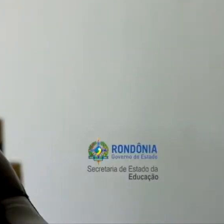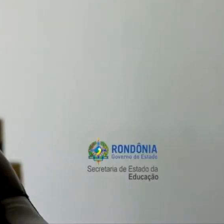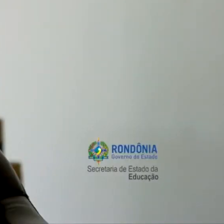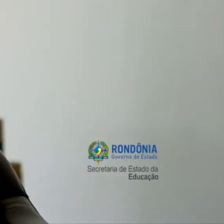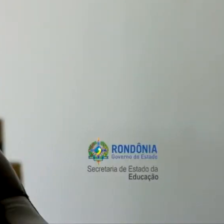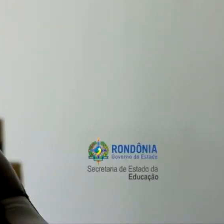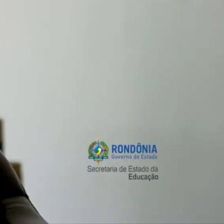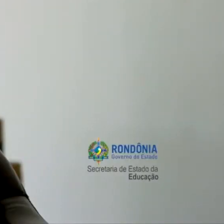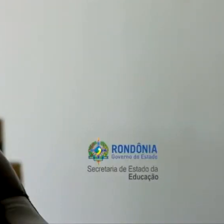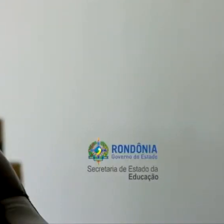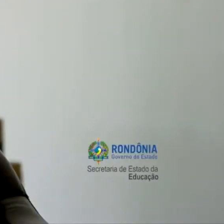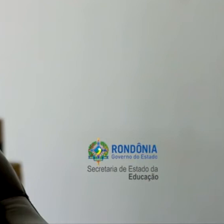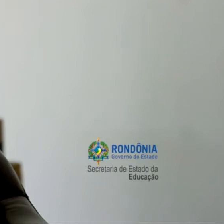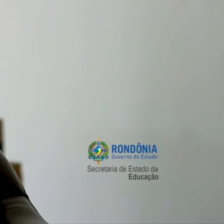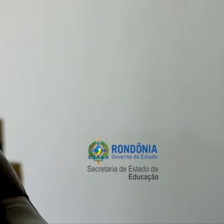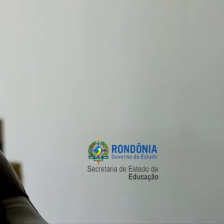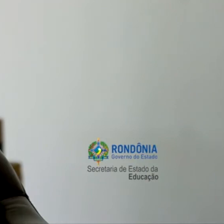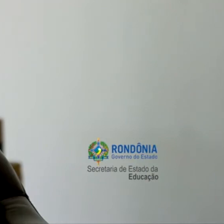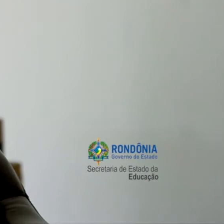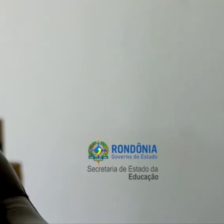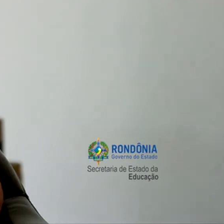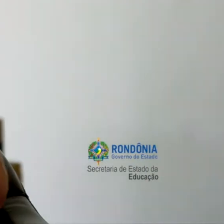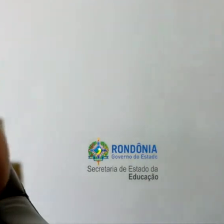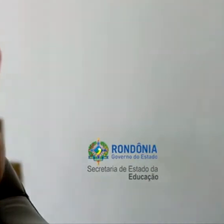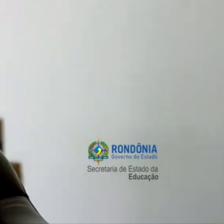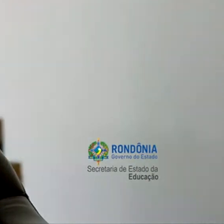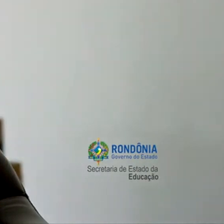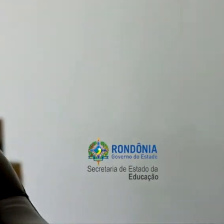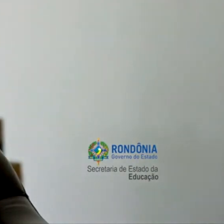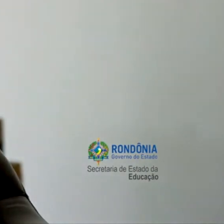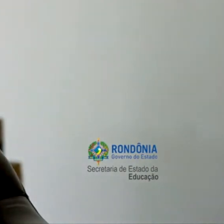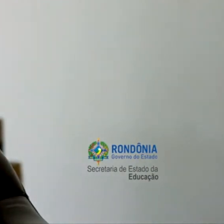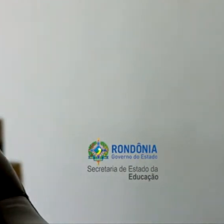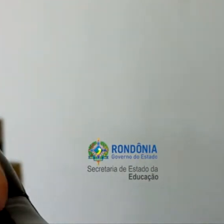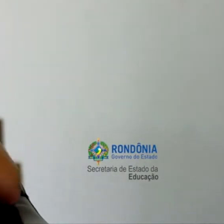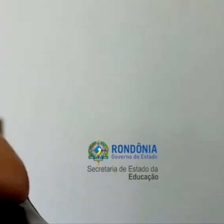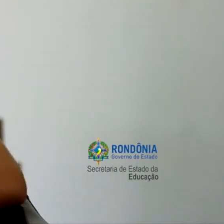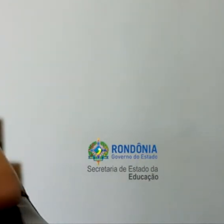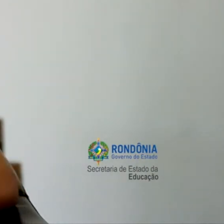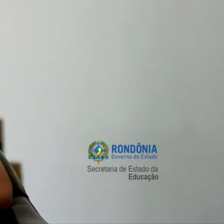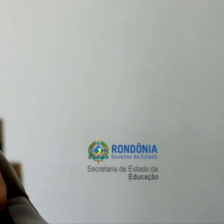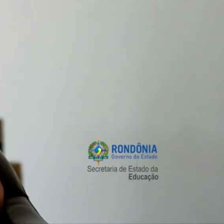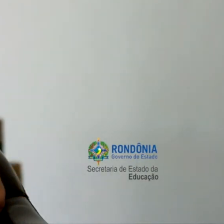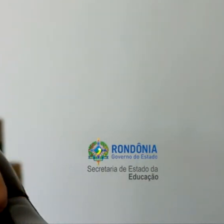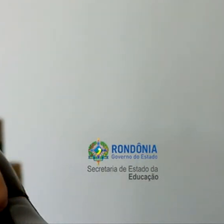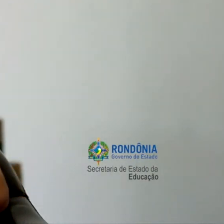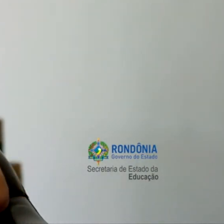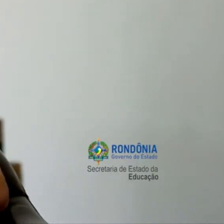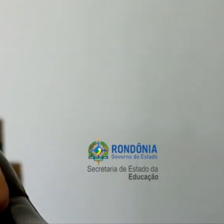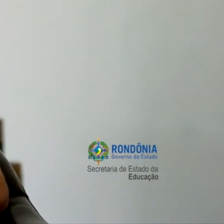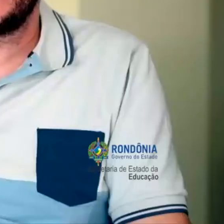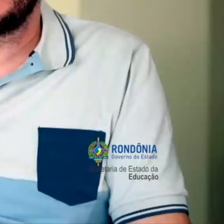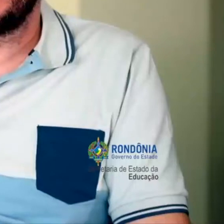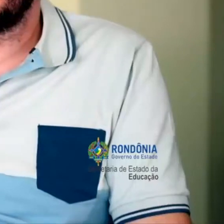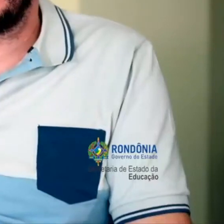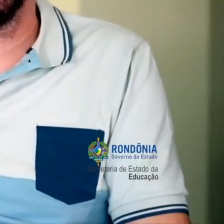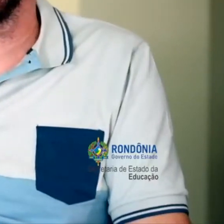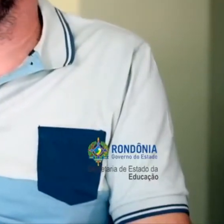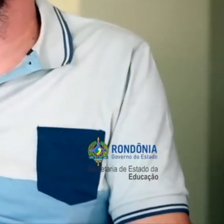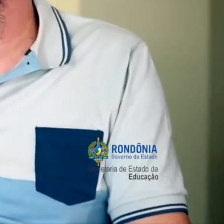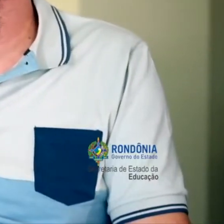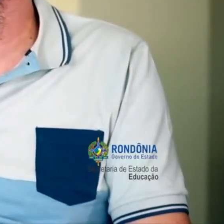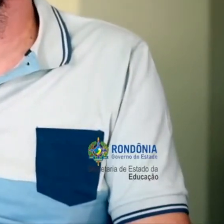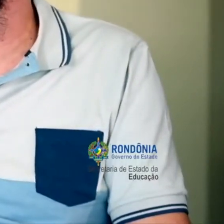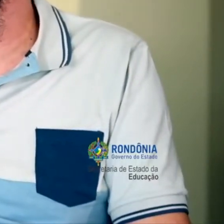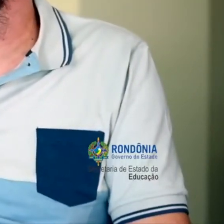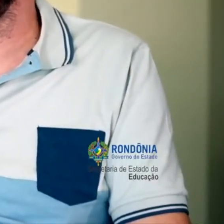a noção mais básica de universidade. Esse camarada, as especialidades. Isso, esse camarada, ele propõe 3 momentos. O básico,